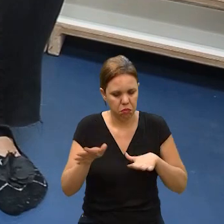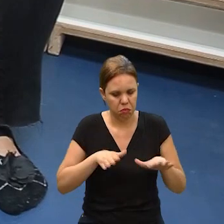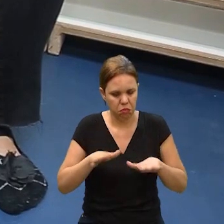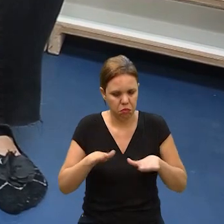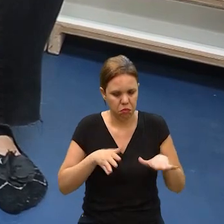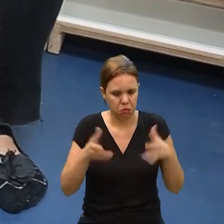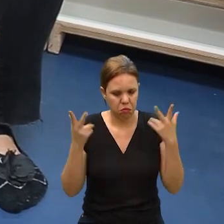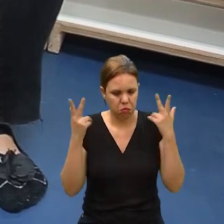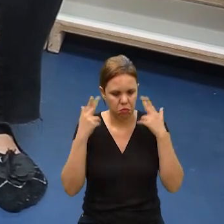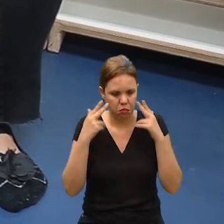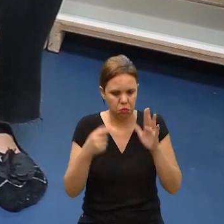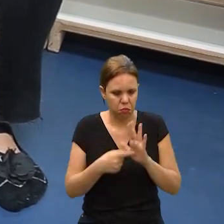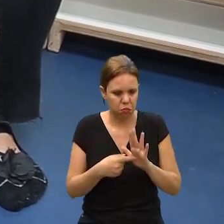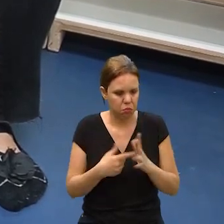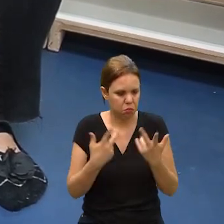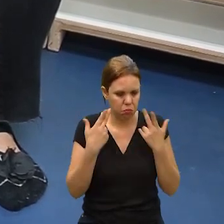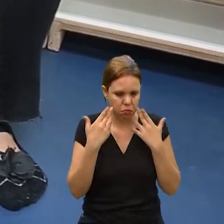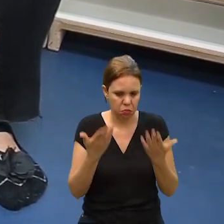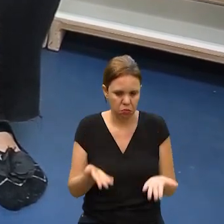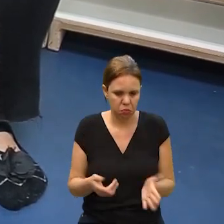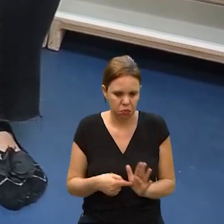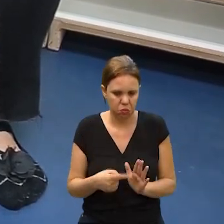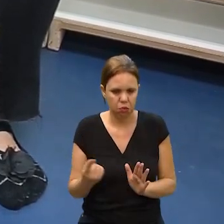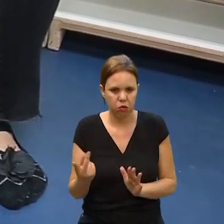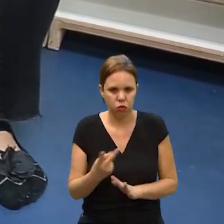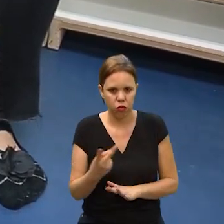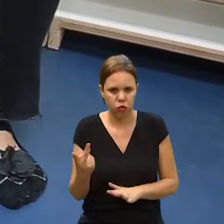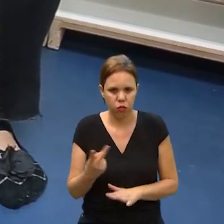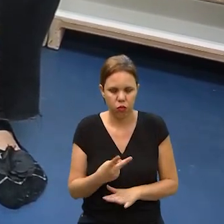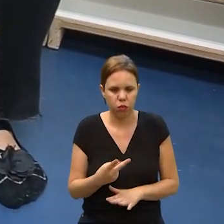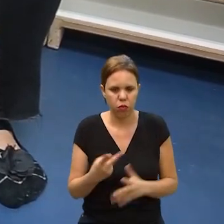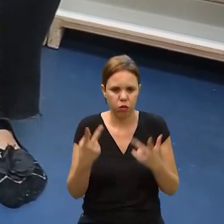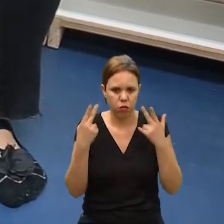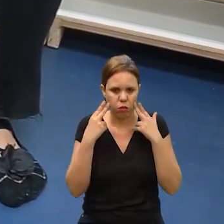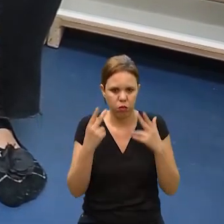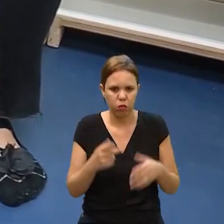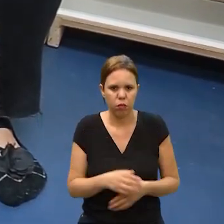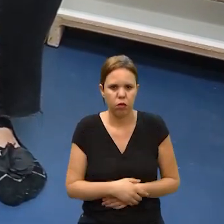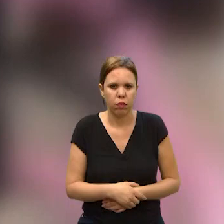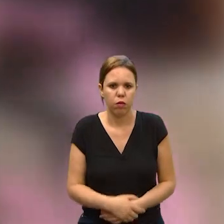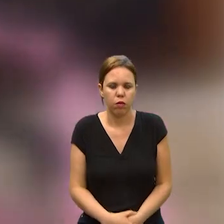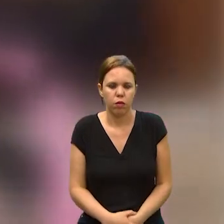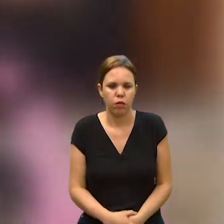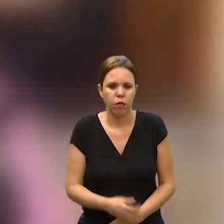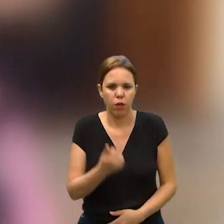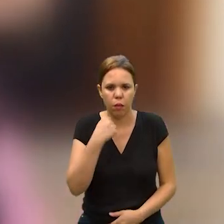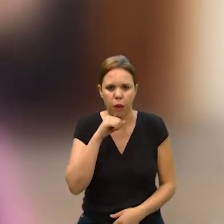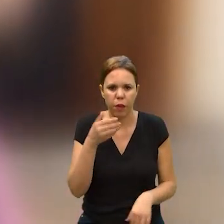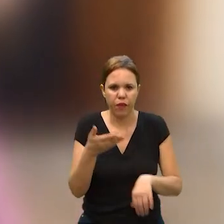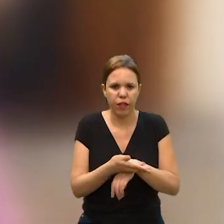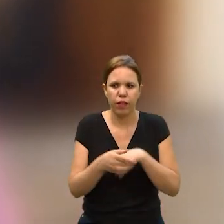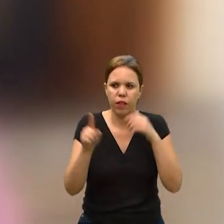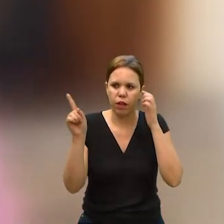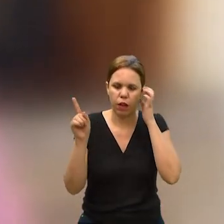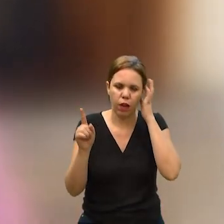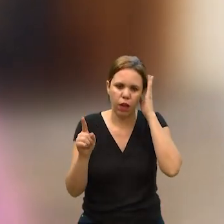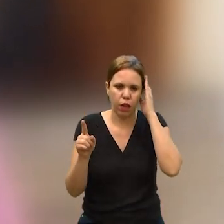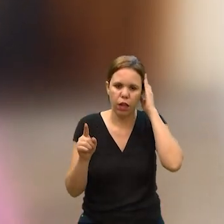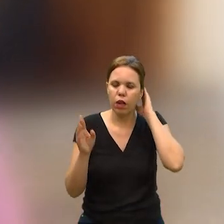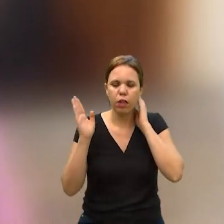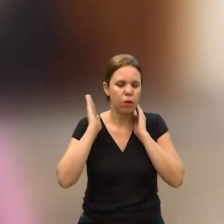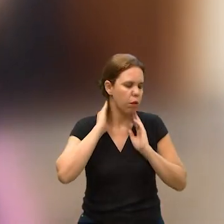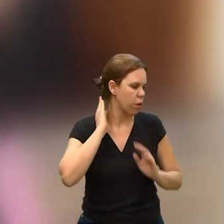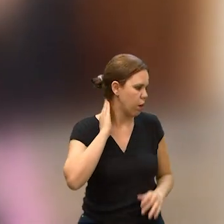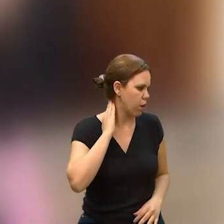com movimentos normais, com aparência normal, as duas que são duas normais, né? E a minha mãe foi me visitar em